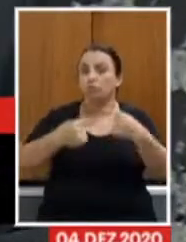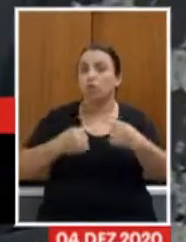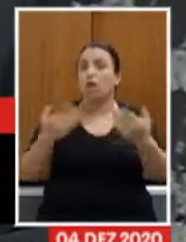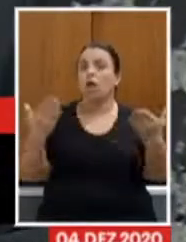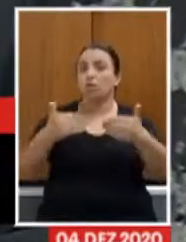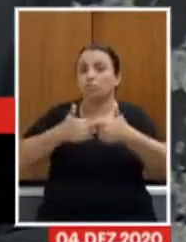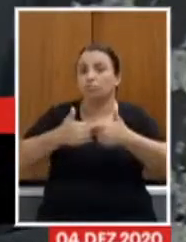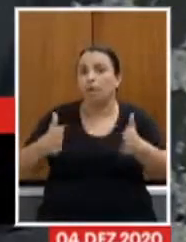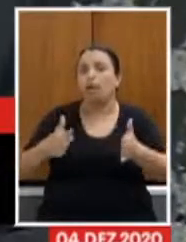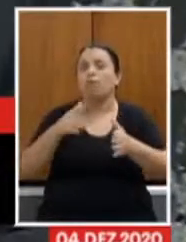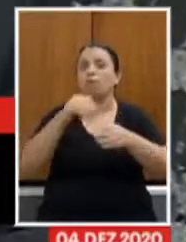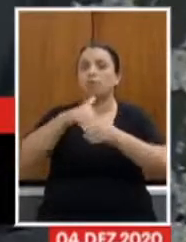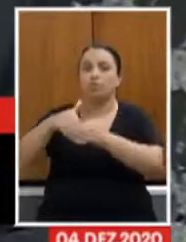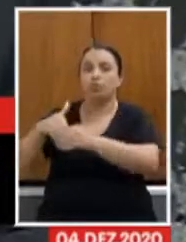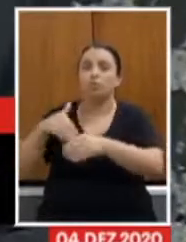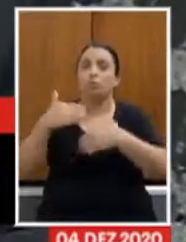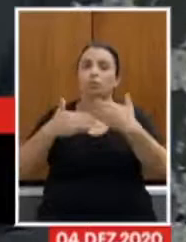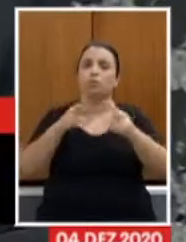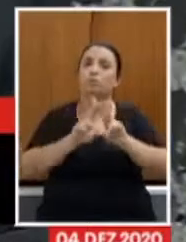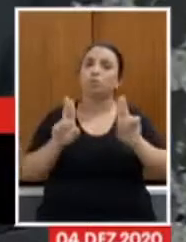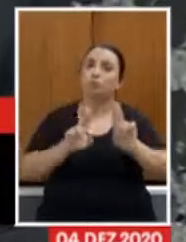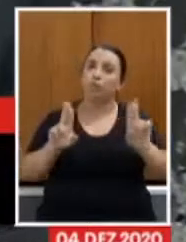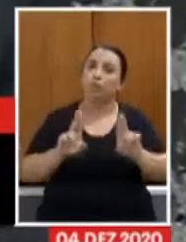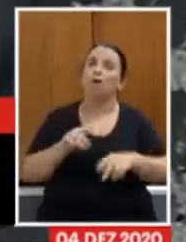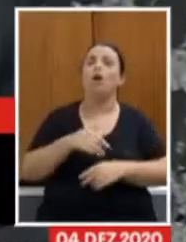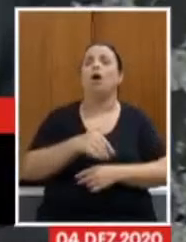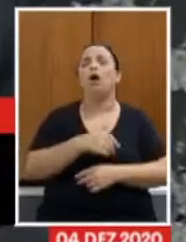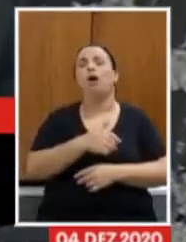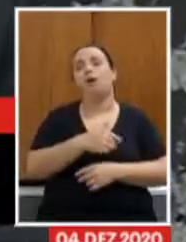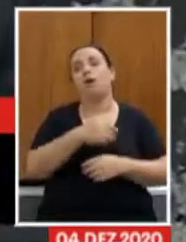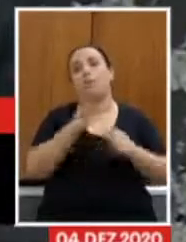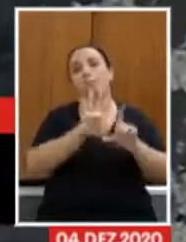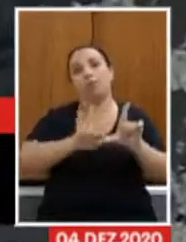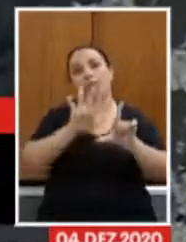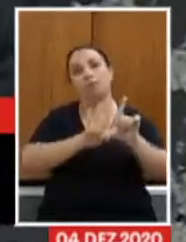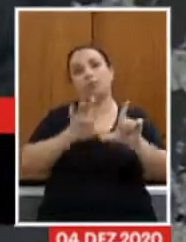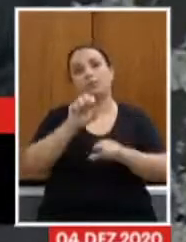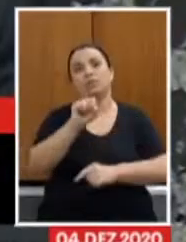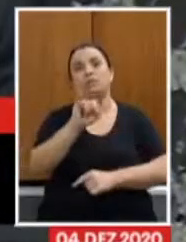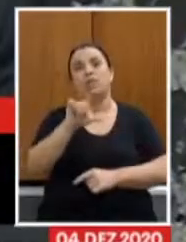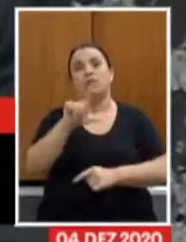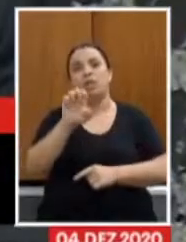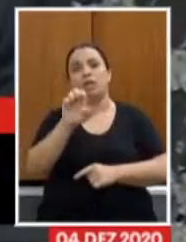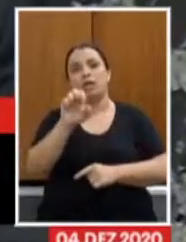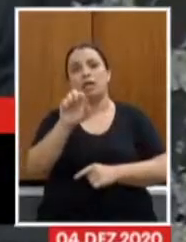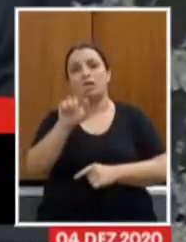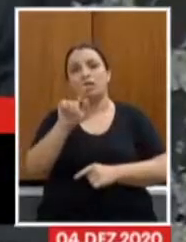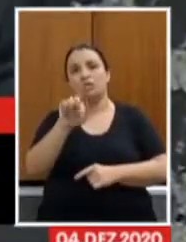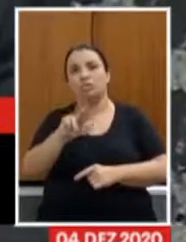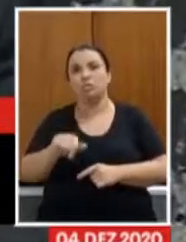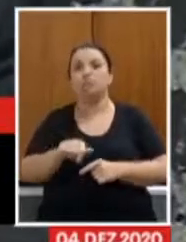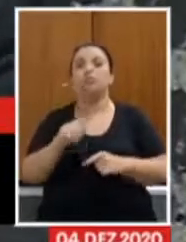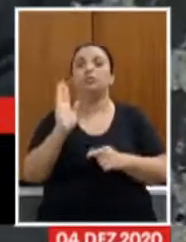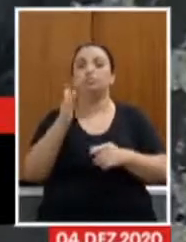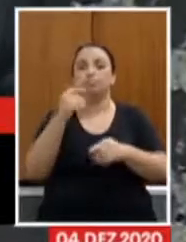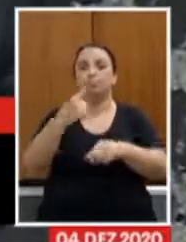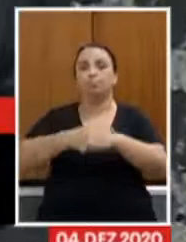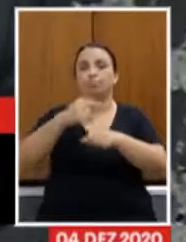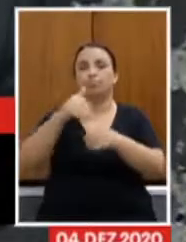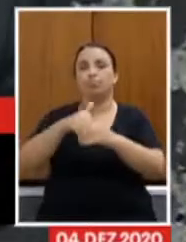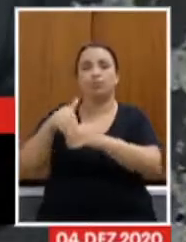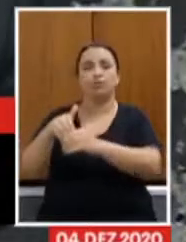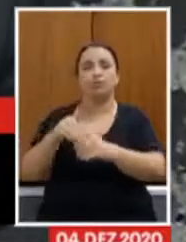pelo processo nominal por meio da plataforma Sileges. Em votação, substitutivo número 1. Em votação.